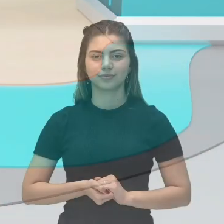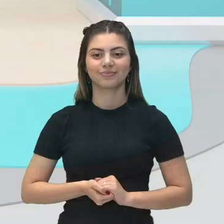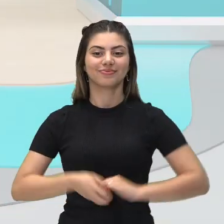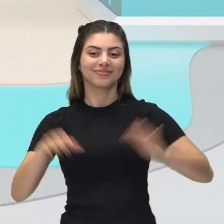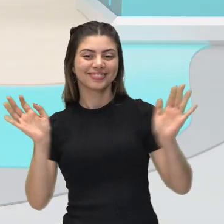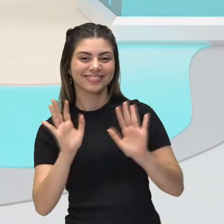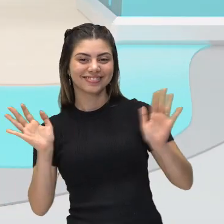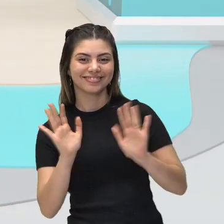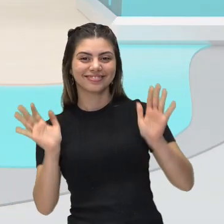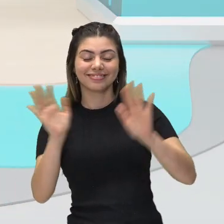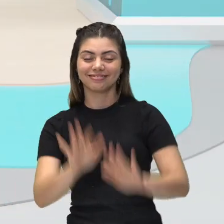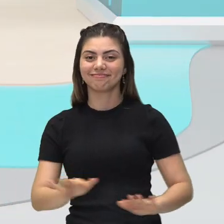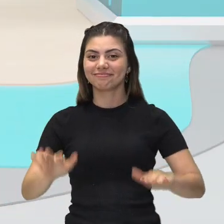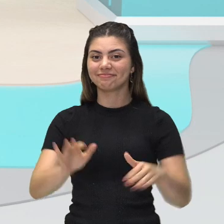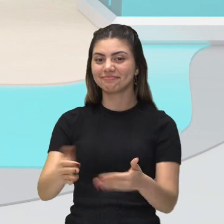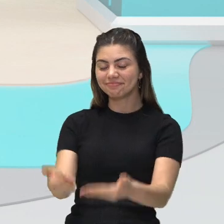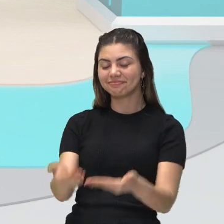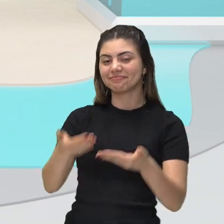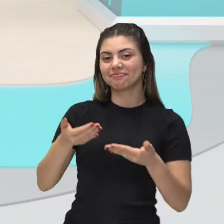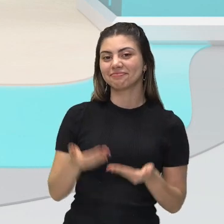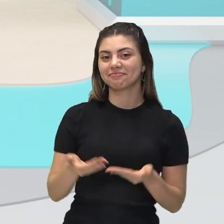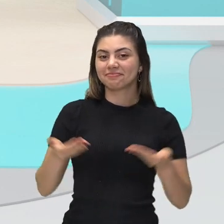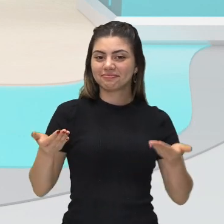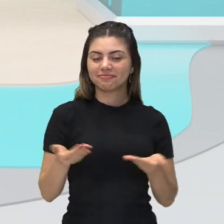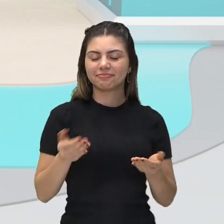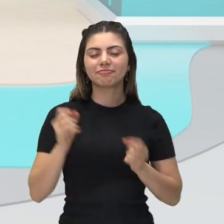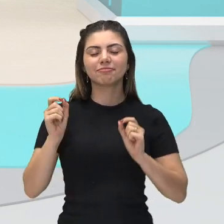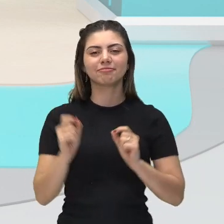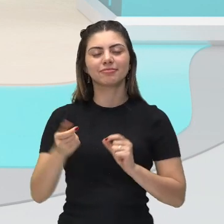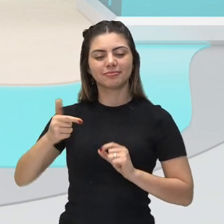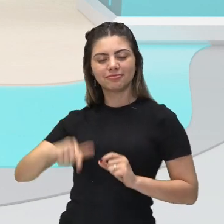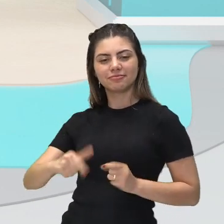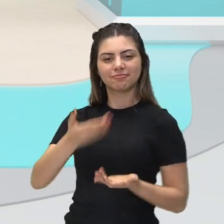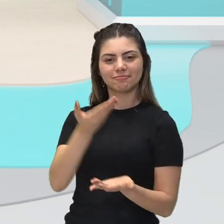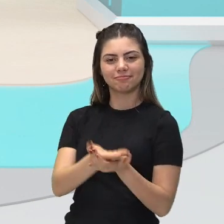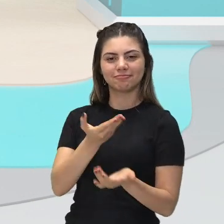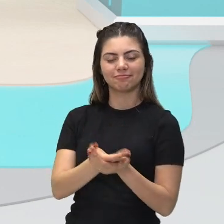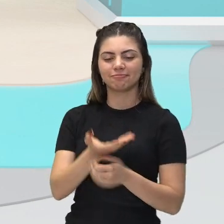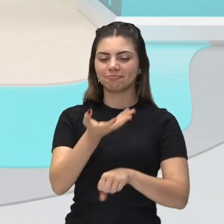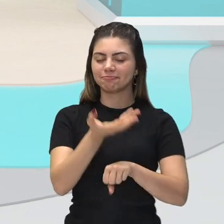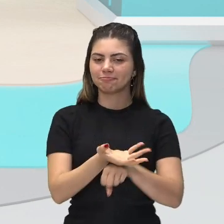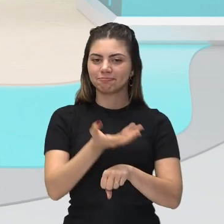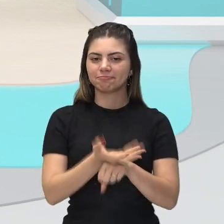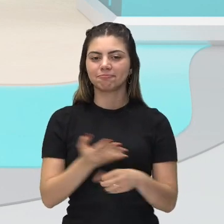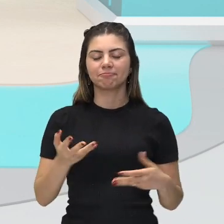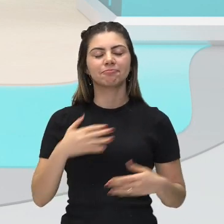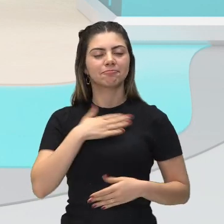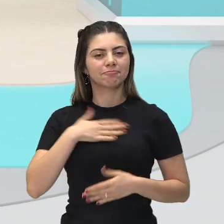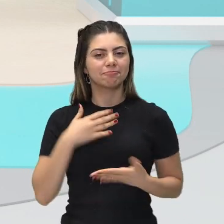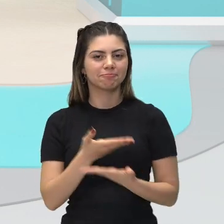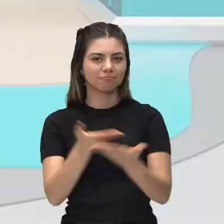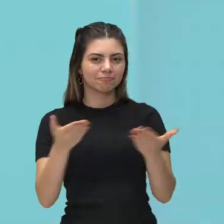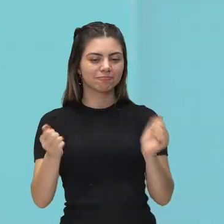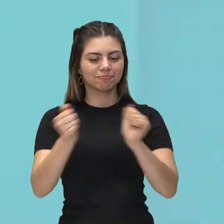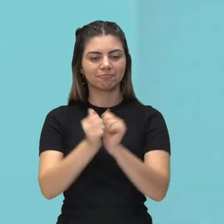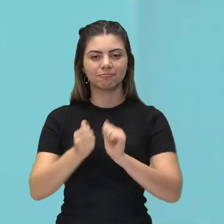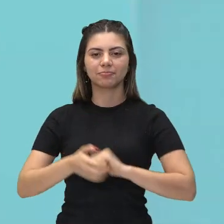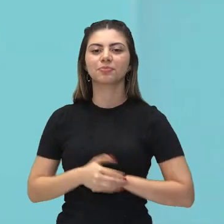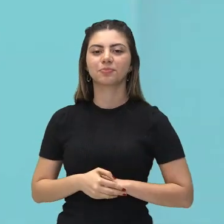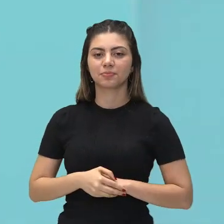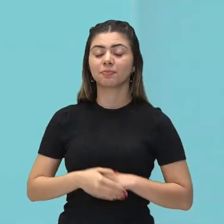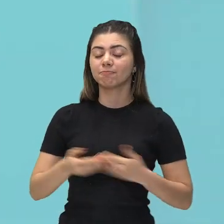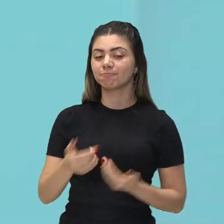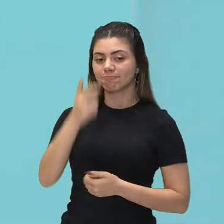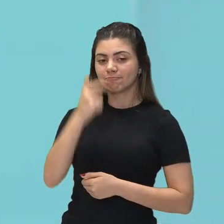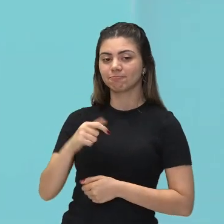Olá, olá! Sejam todos muito bem-vindos a mais uma aula do nosso componente. É um prazer ter todos vocês aqui. Eu